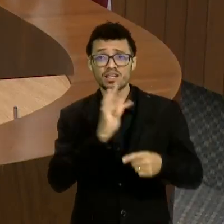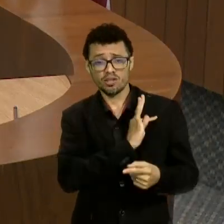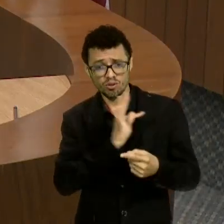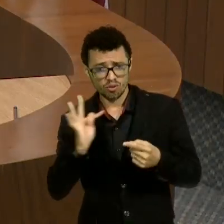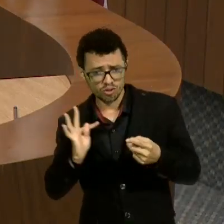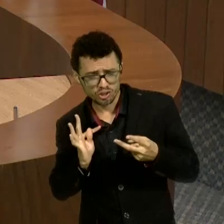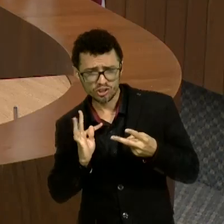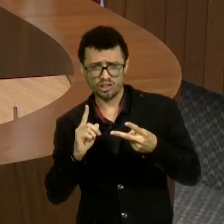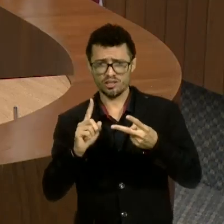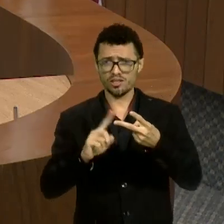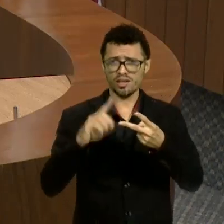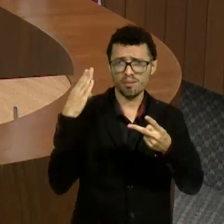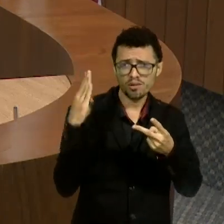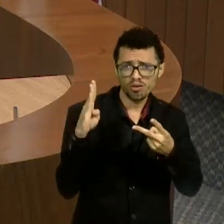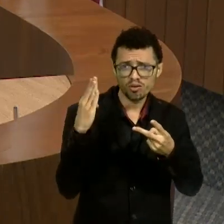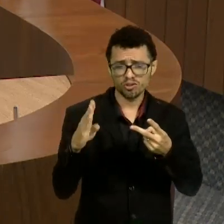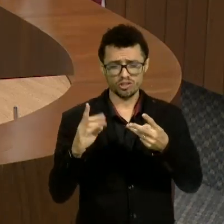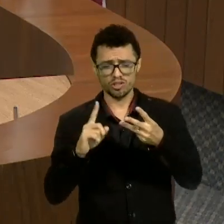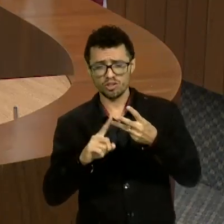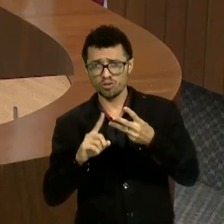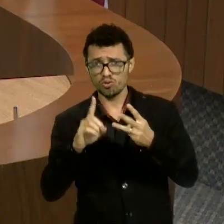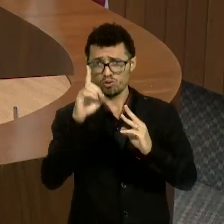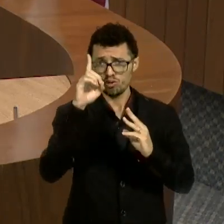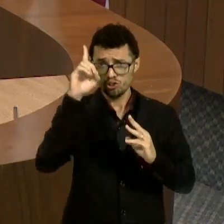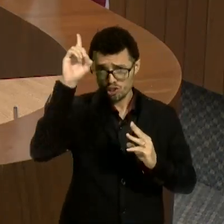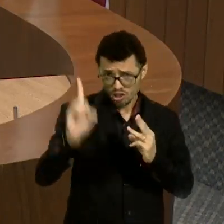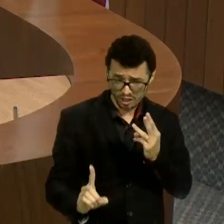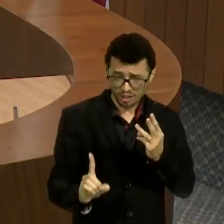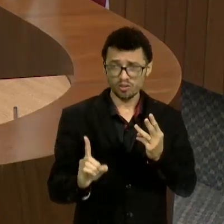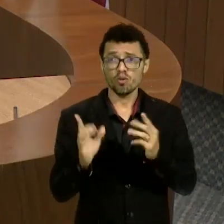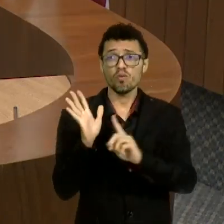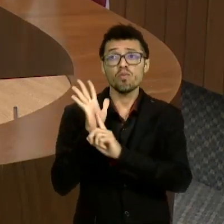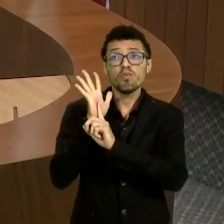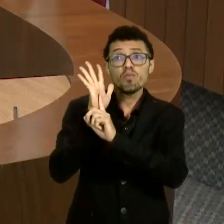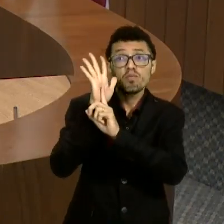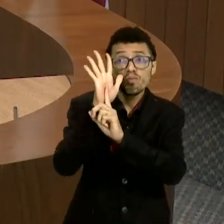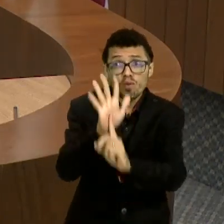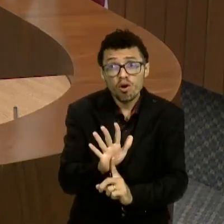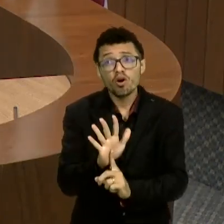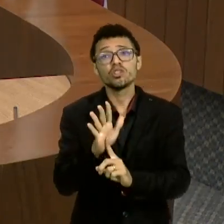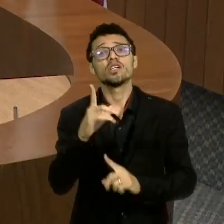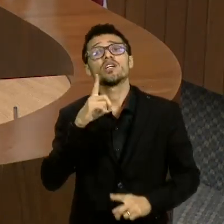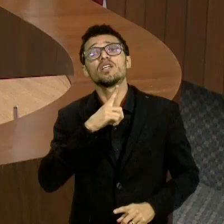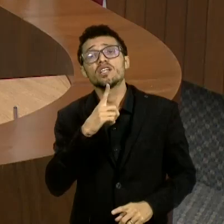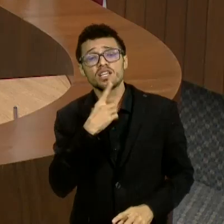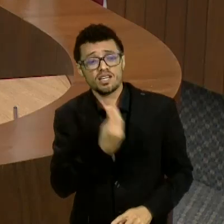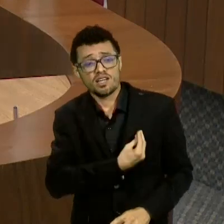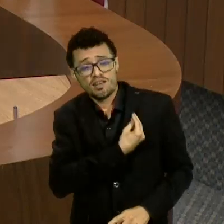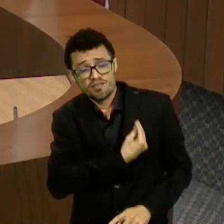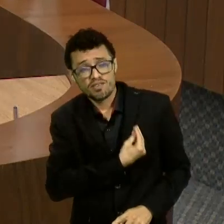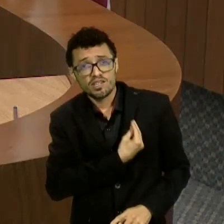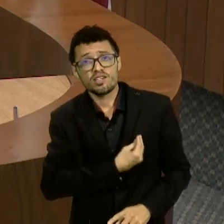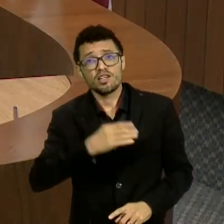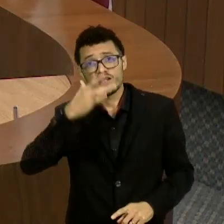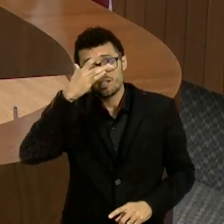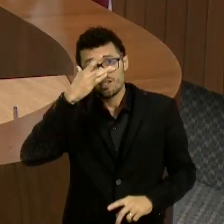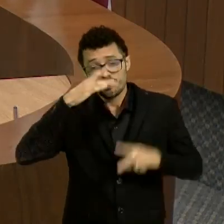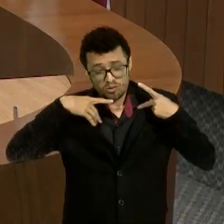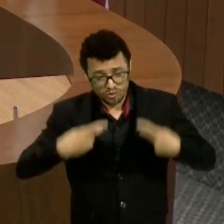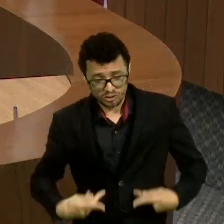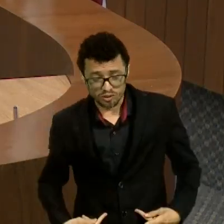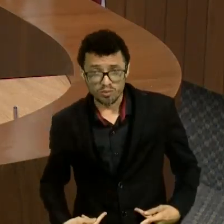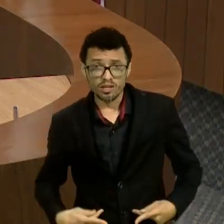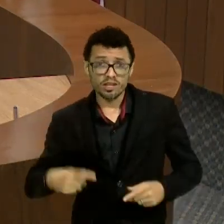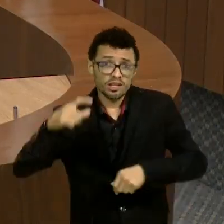do direito revela a sacralidade e a inviabilidade da vida humana desde a concepção